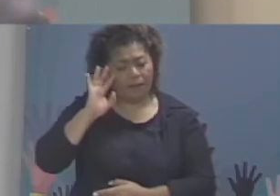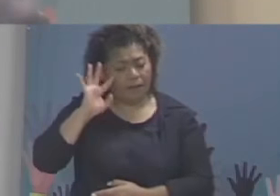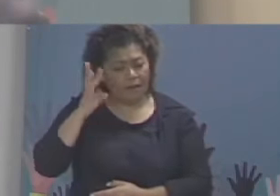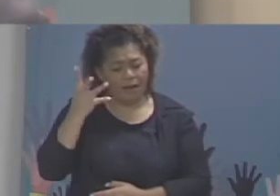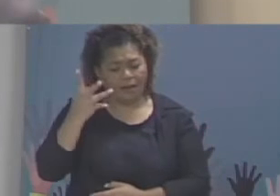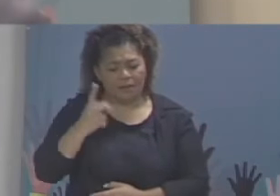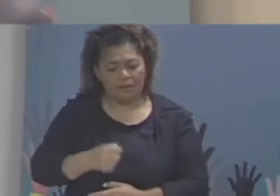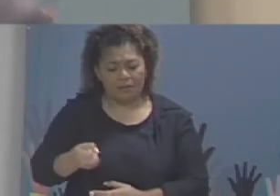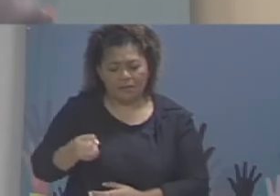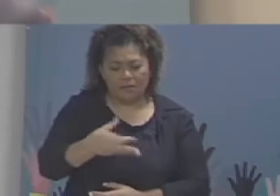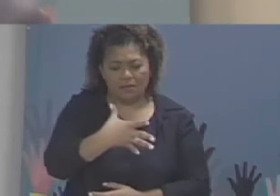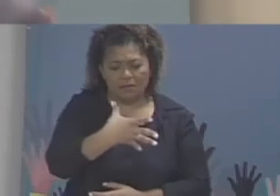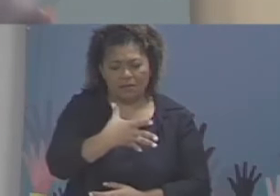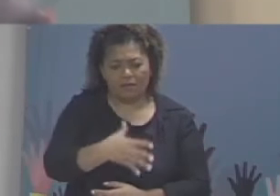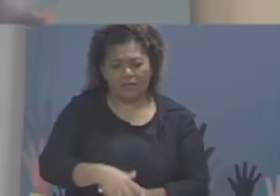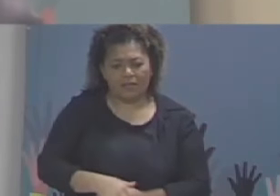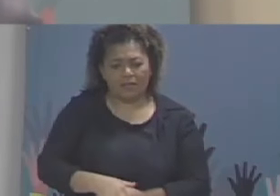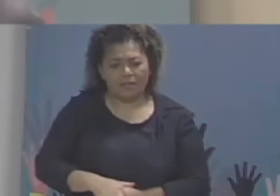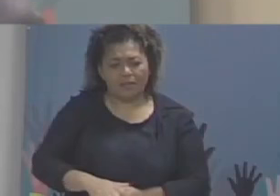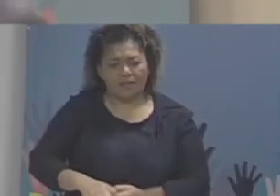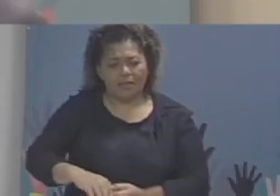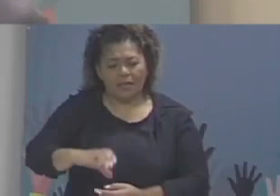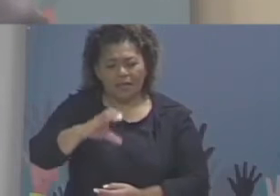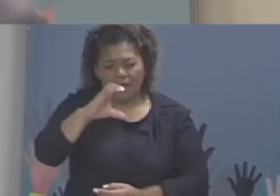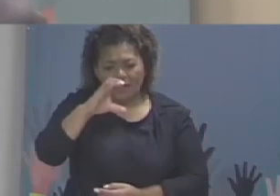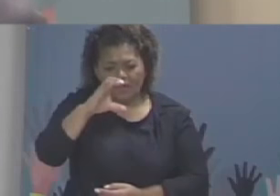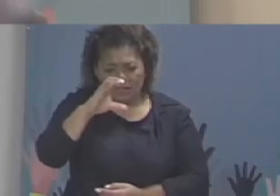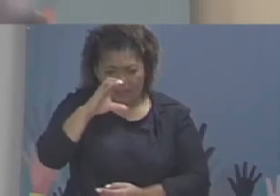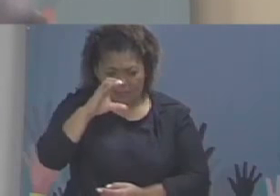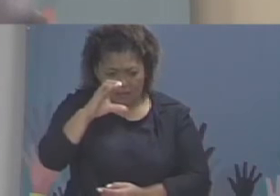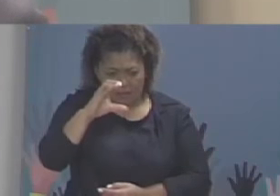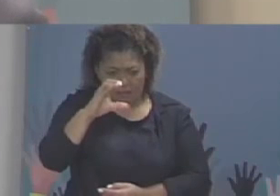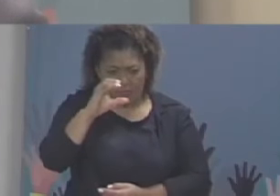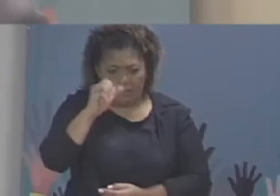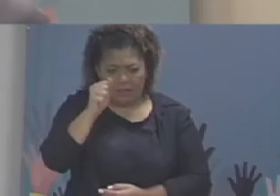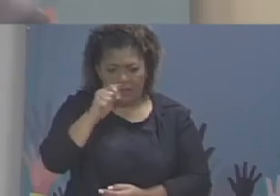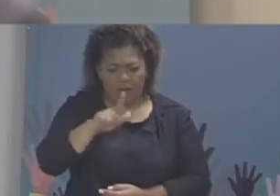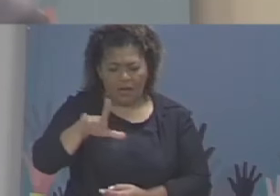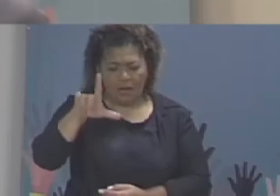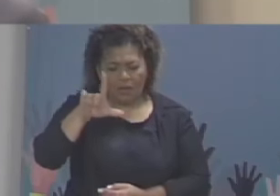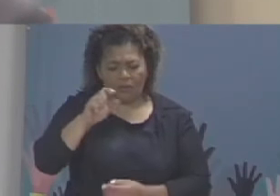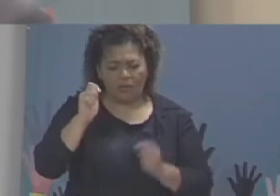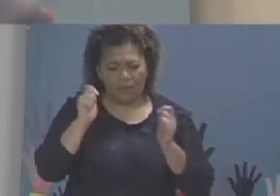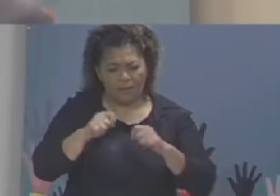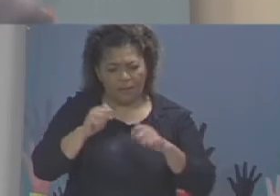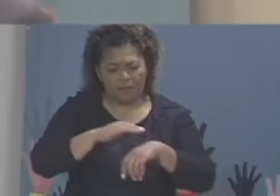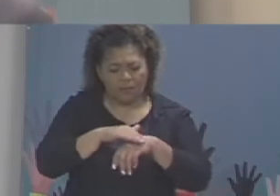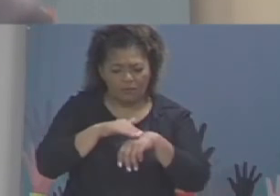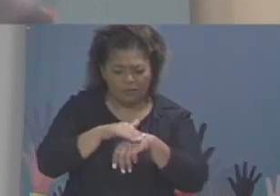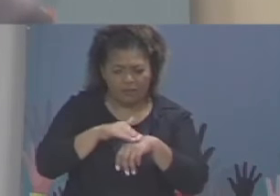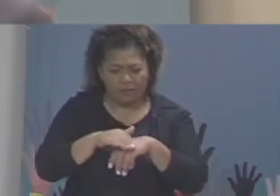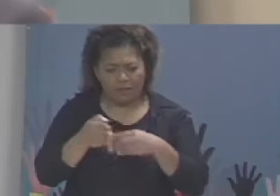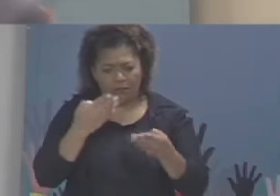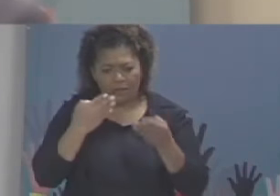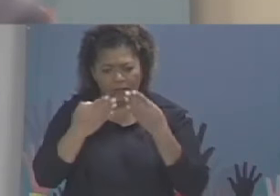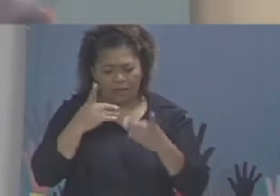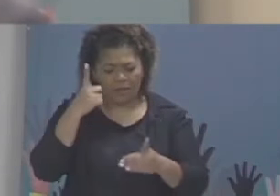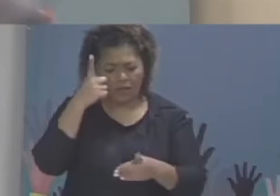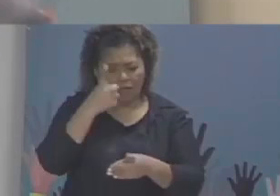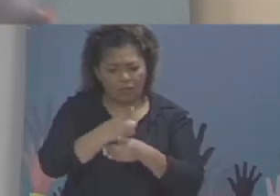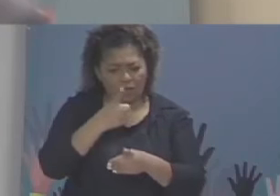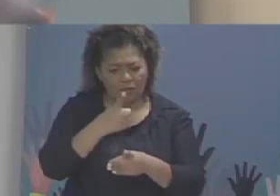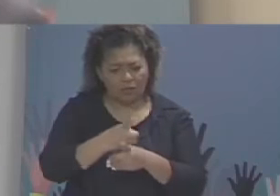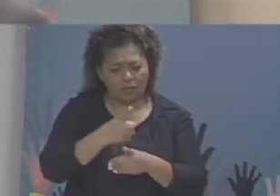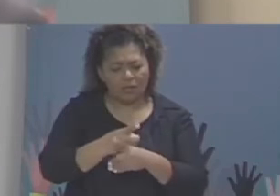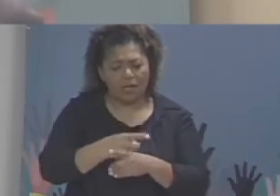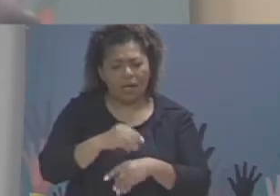Lei 5.766, que chancela, que dá as diretrizes para que a pessoa possa atuar de fato como psicólogo. Do contrário, ela não pode atuar. É um processo